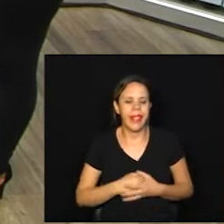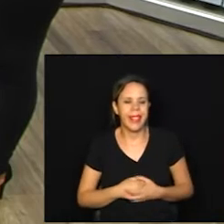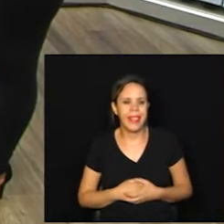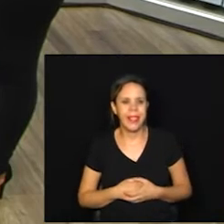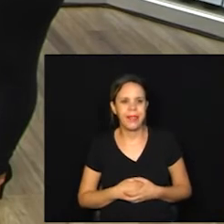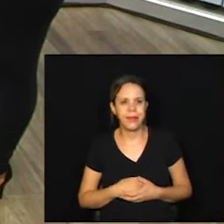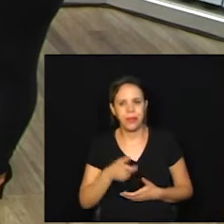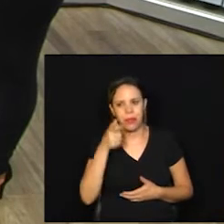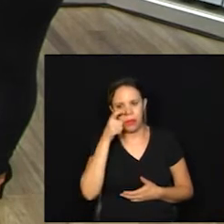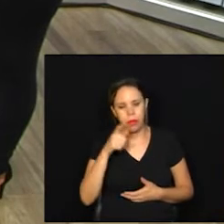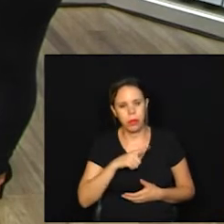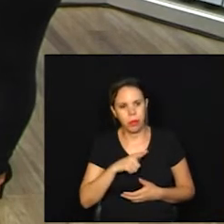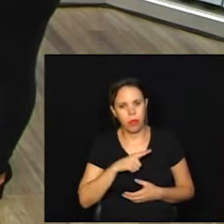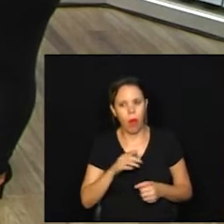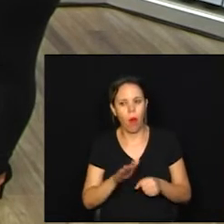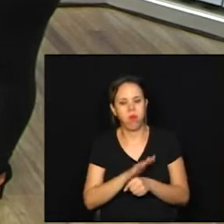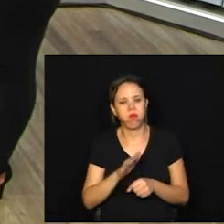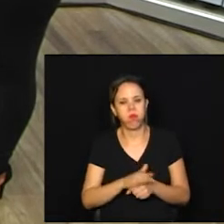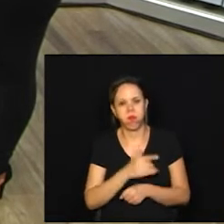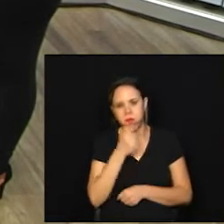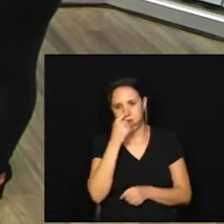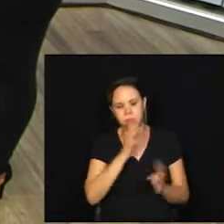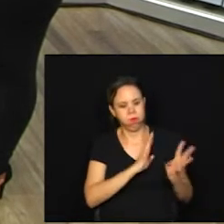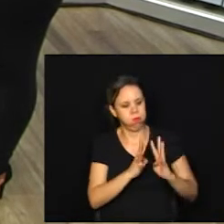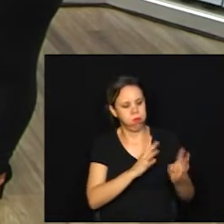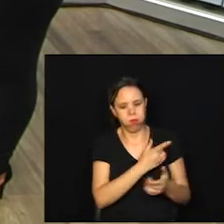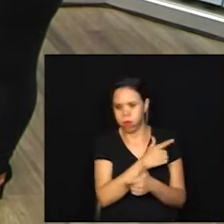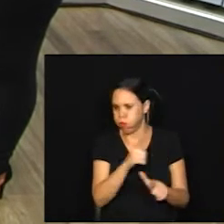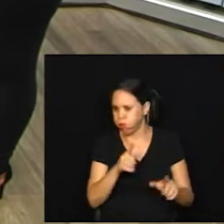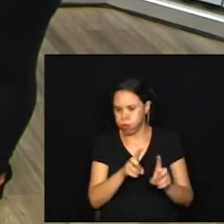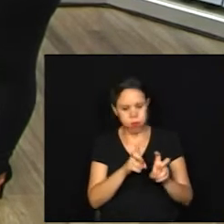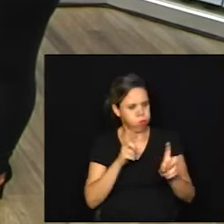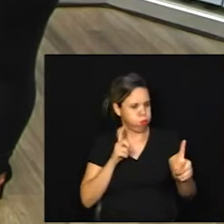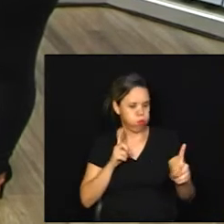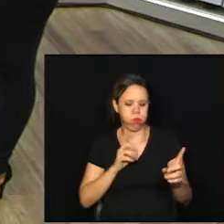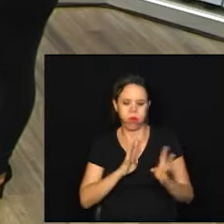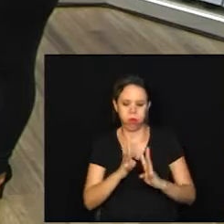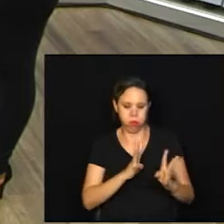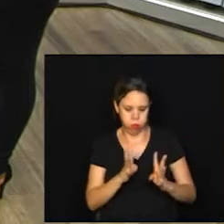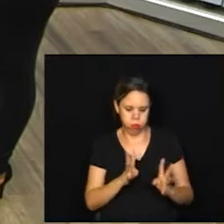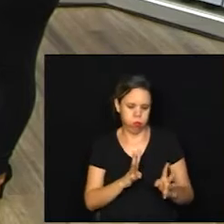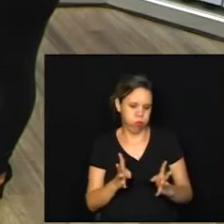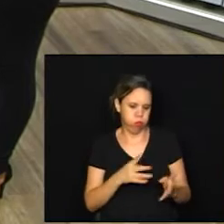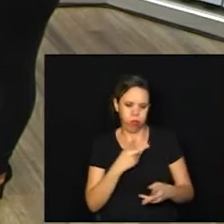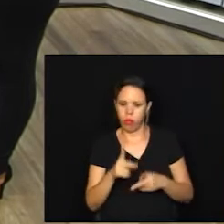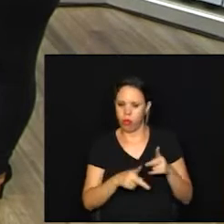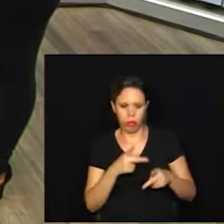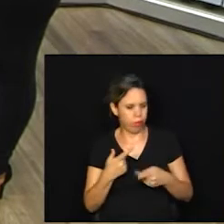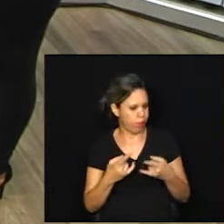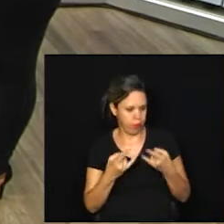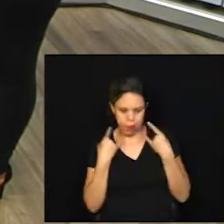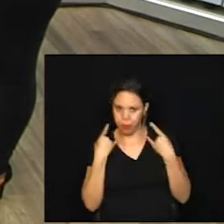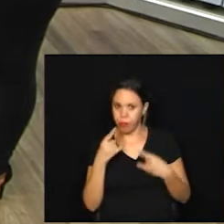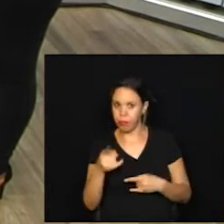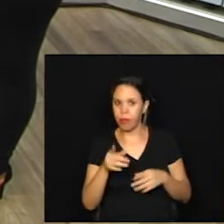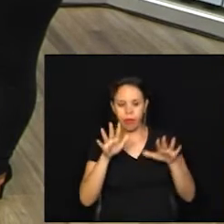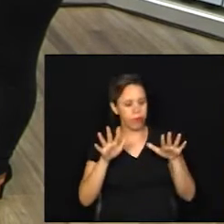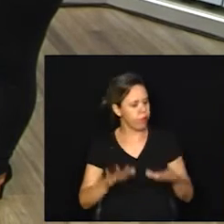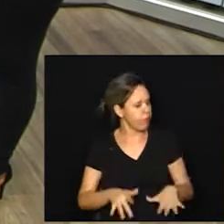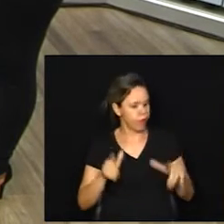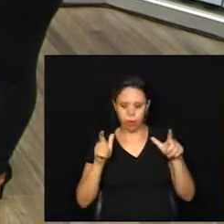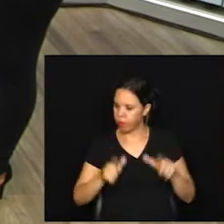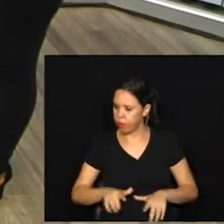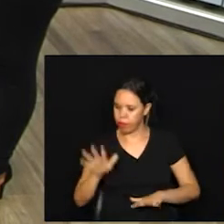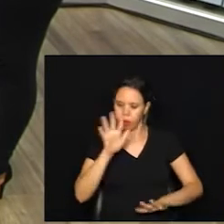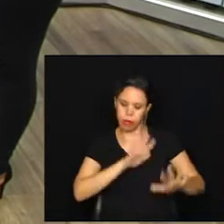estabelecimento, viu que ele está lotado, viu que não existe o distanciamento, pessoas sem máscara, não fique neste